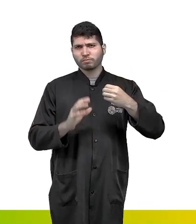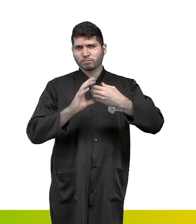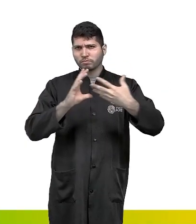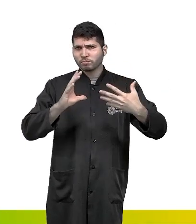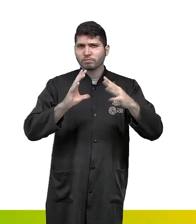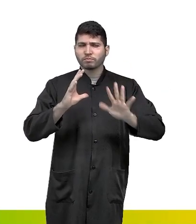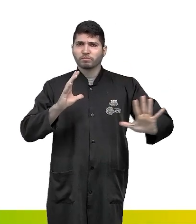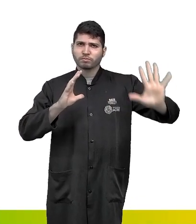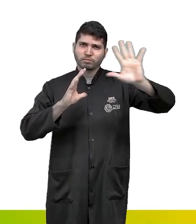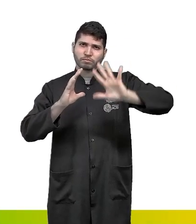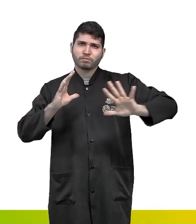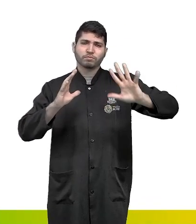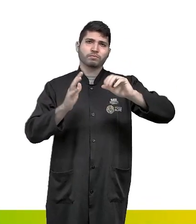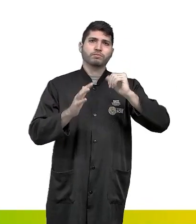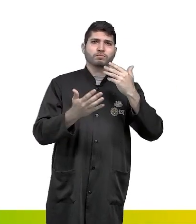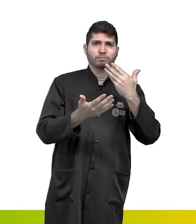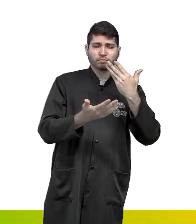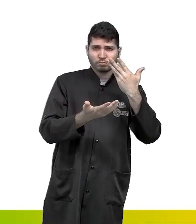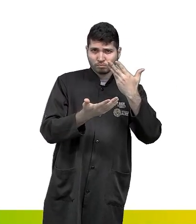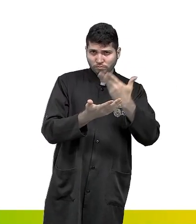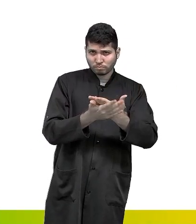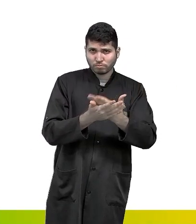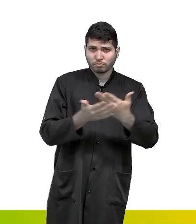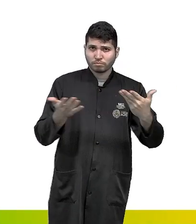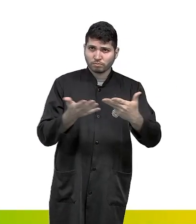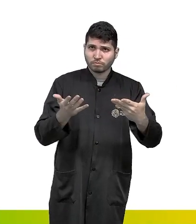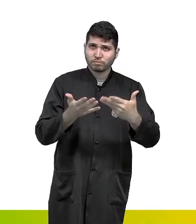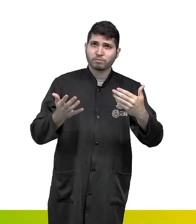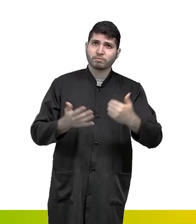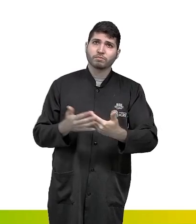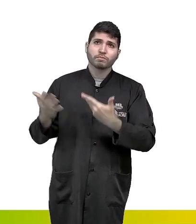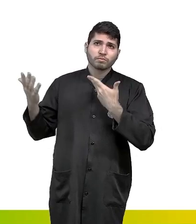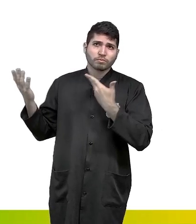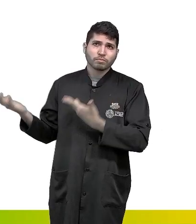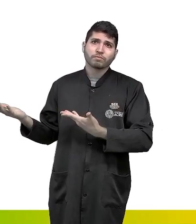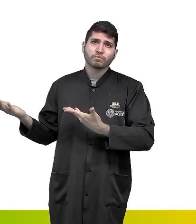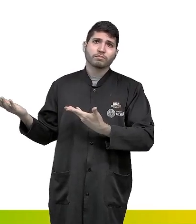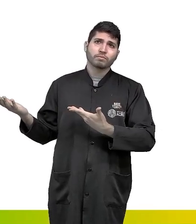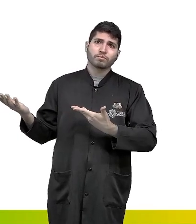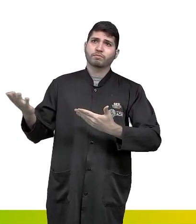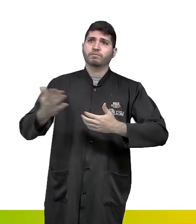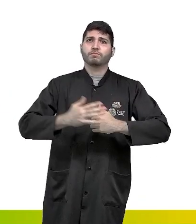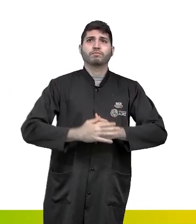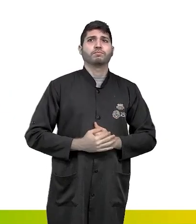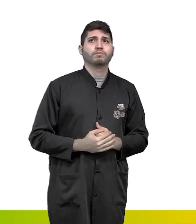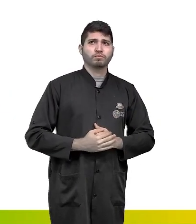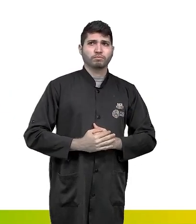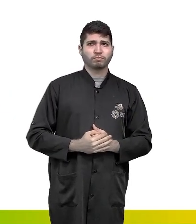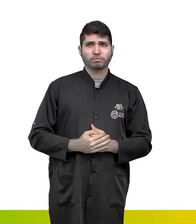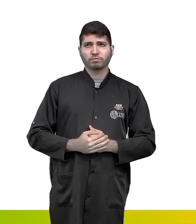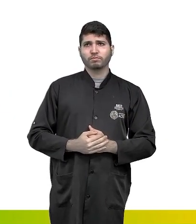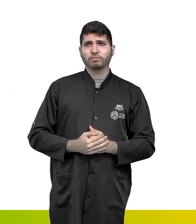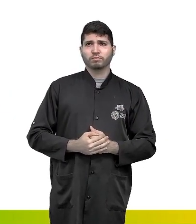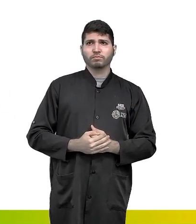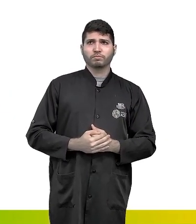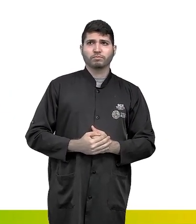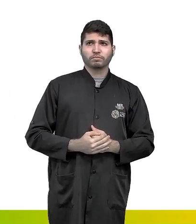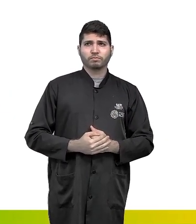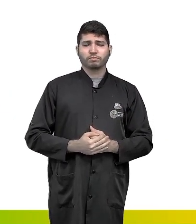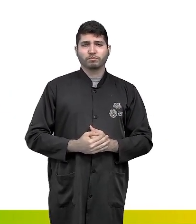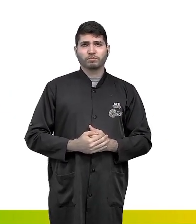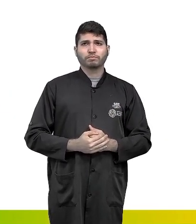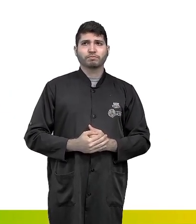gerais do tema da nossa aula. Brasil, colônia, império, república, a questão de terra,